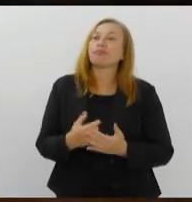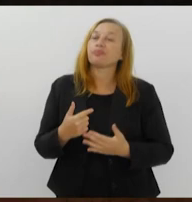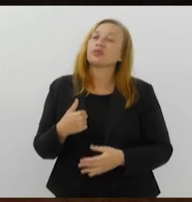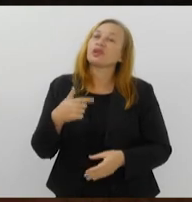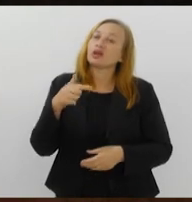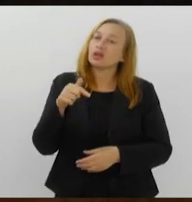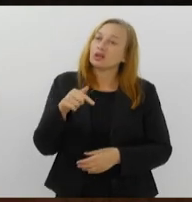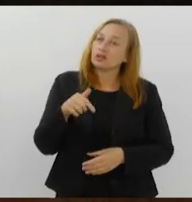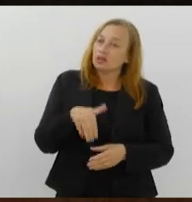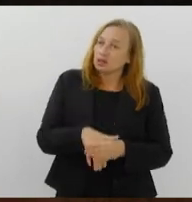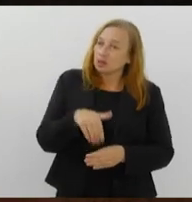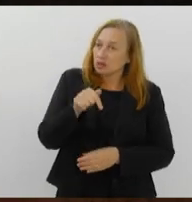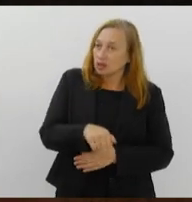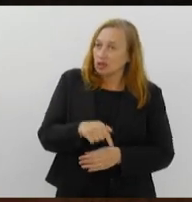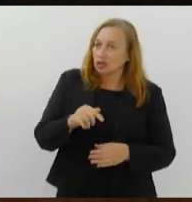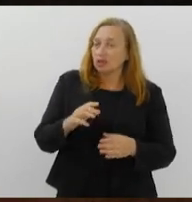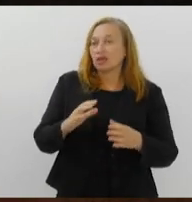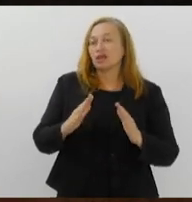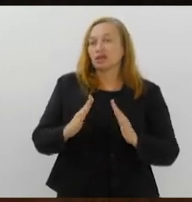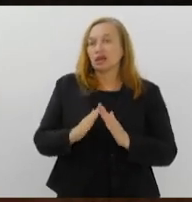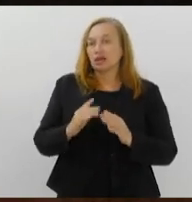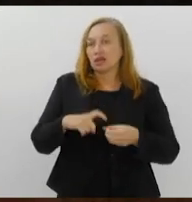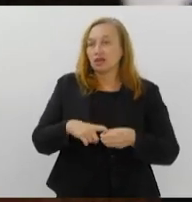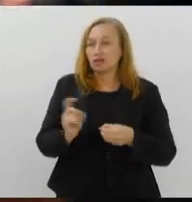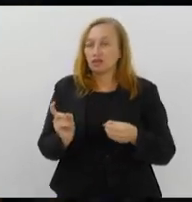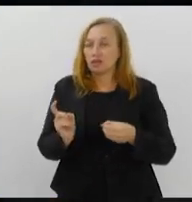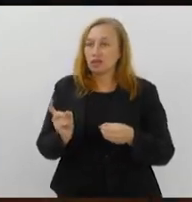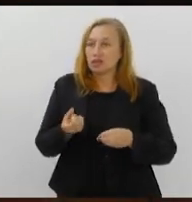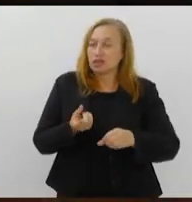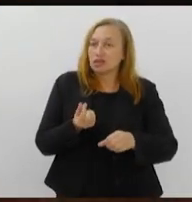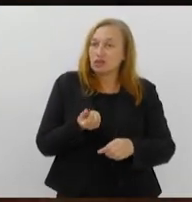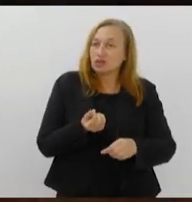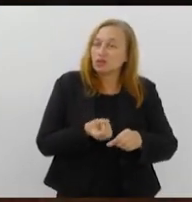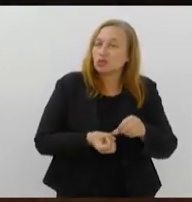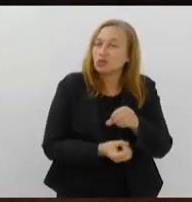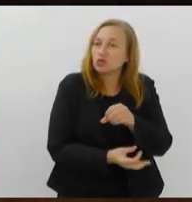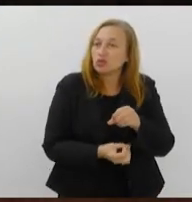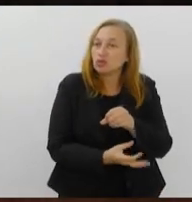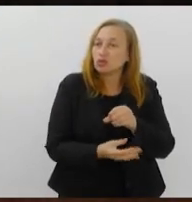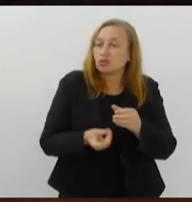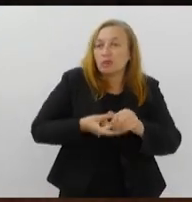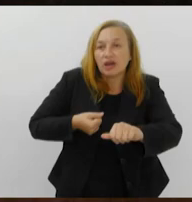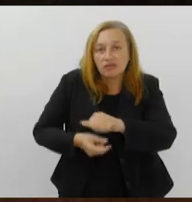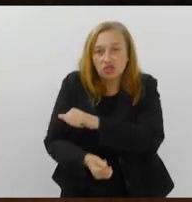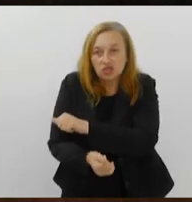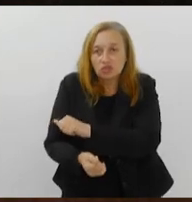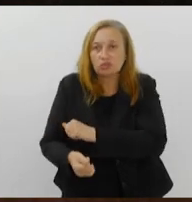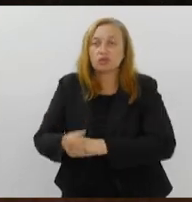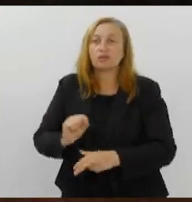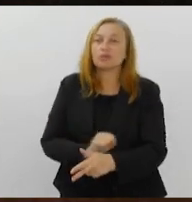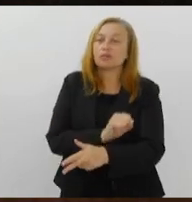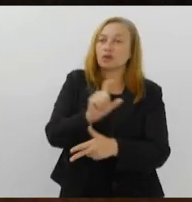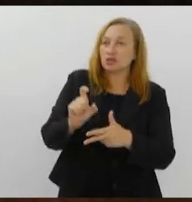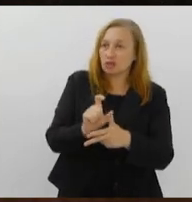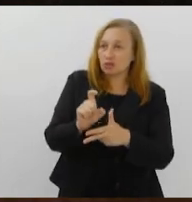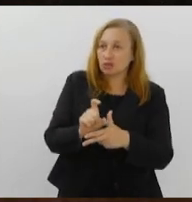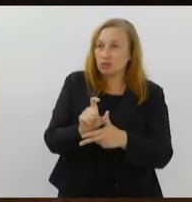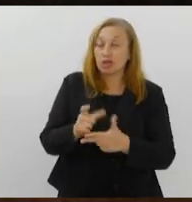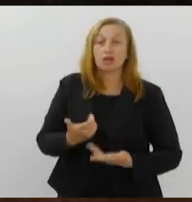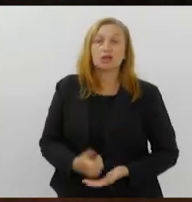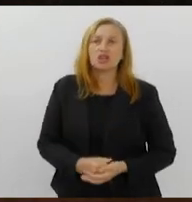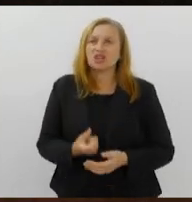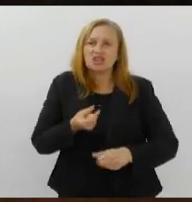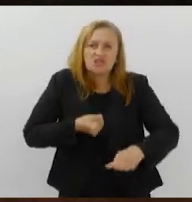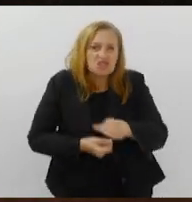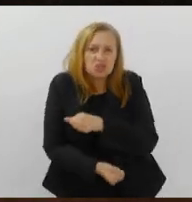votou aqui na casa uma desvinculação de fundo para dar maleabilidade de investimento para o Executivo. E esse investimento